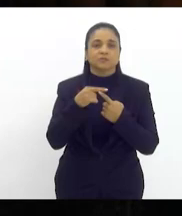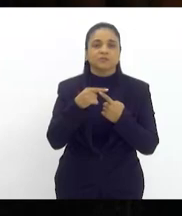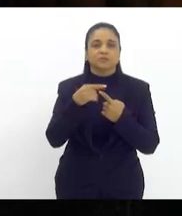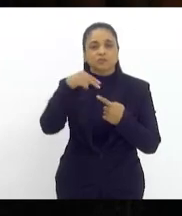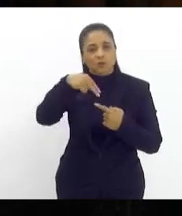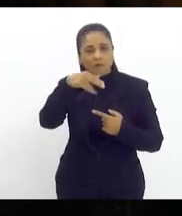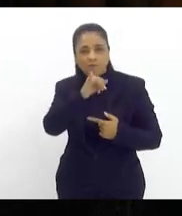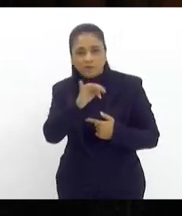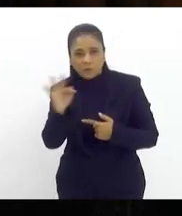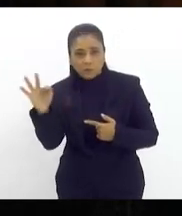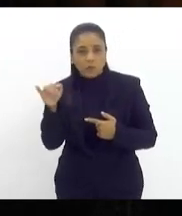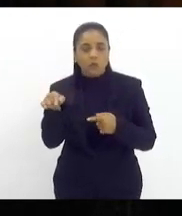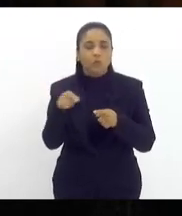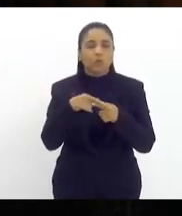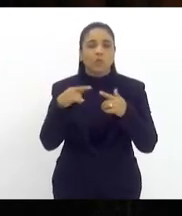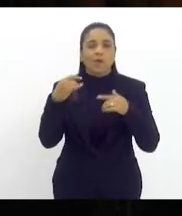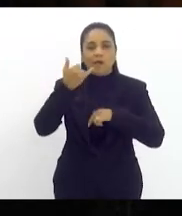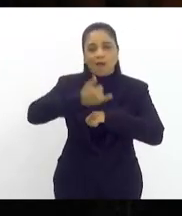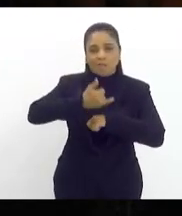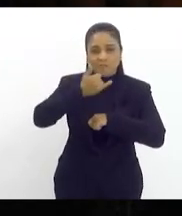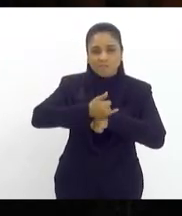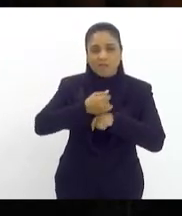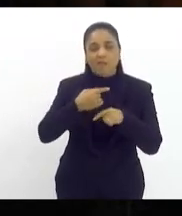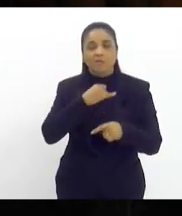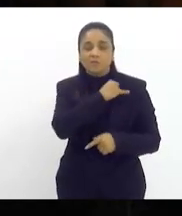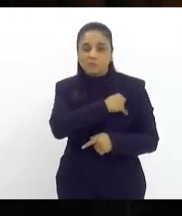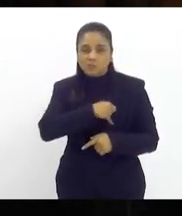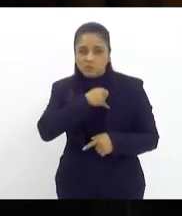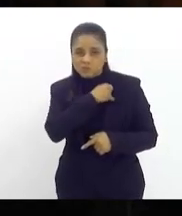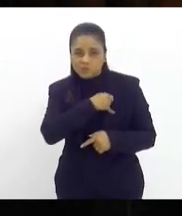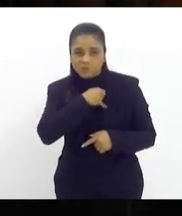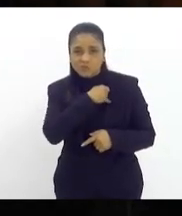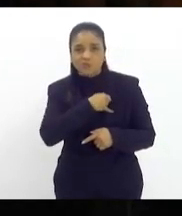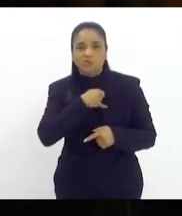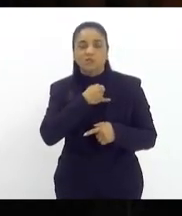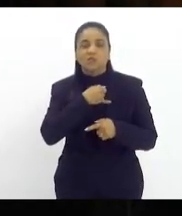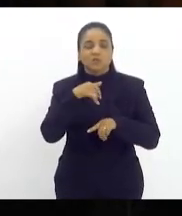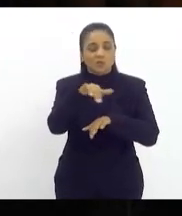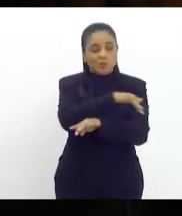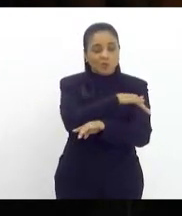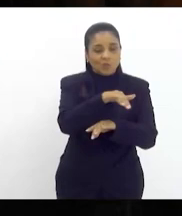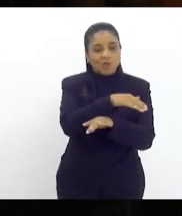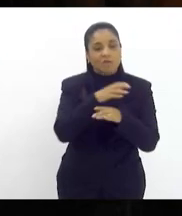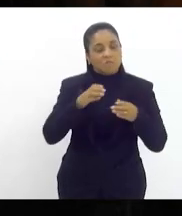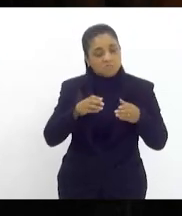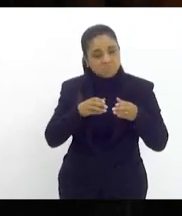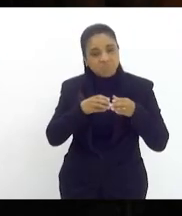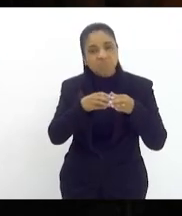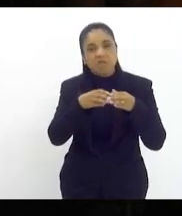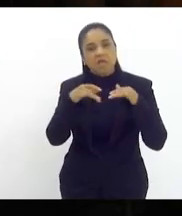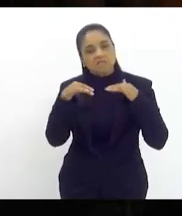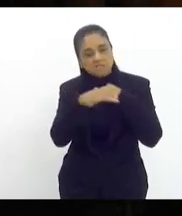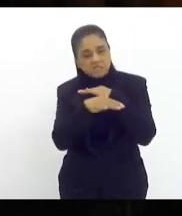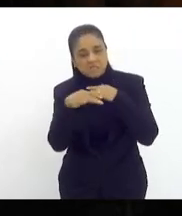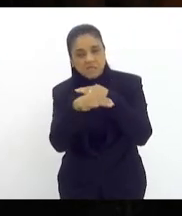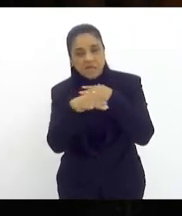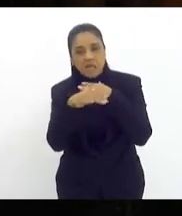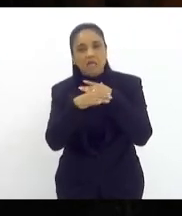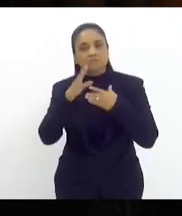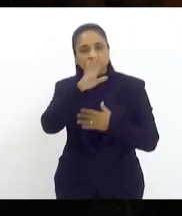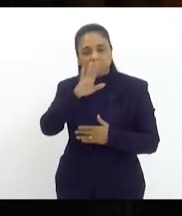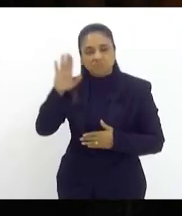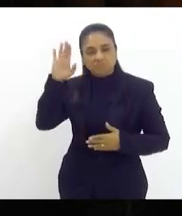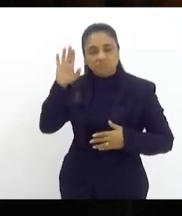na capital também São João de Miritim então o gabinete de rua vai passar por uma caravana das cidades onde o nosso mandato